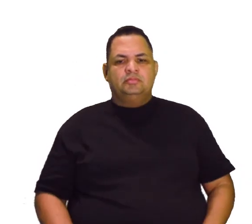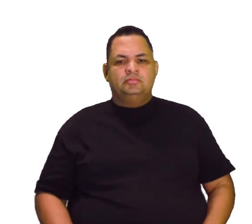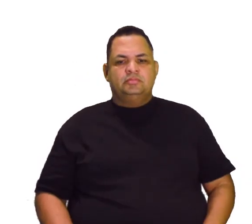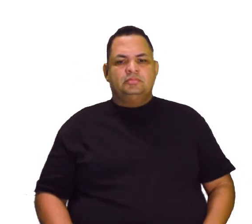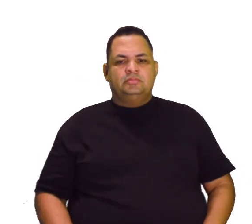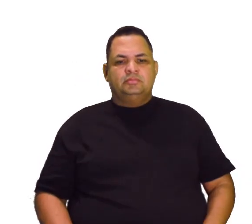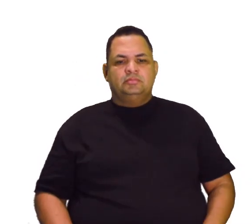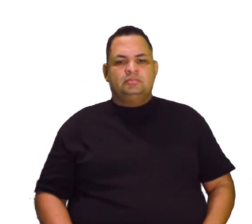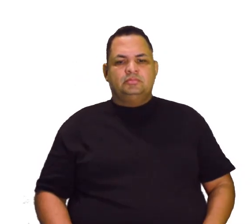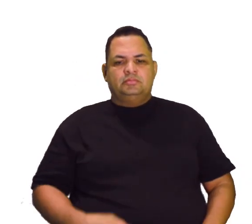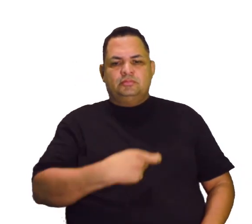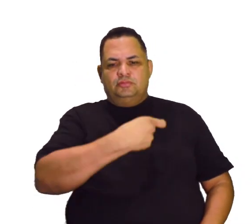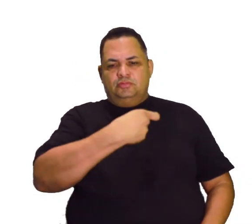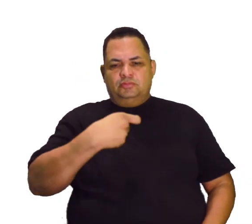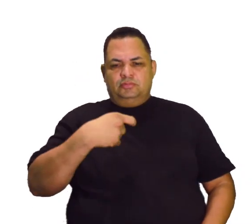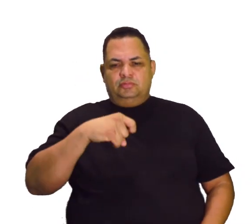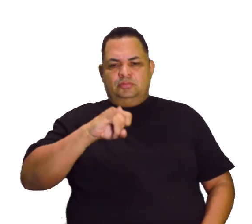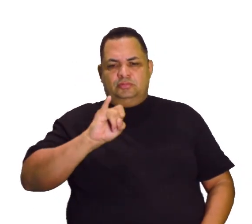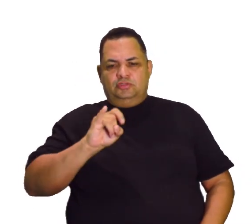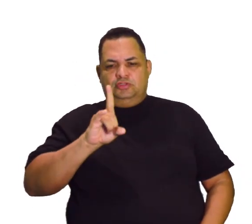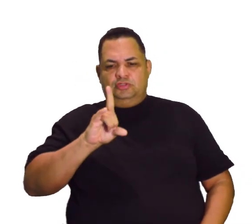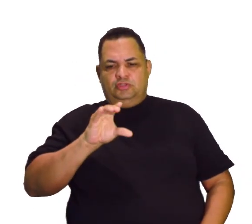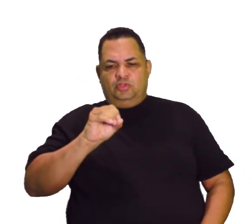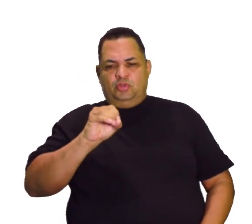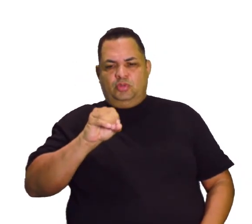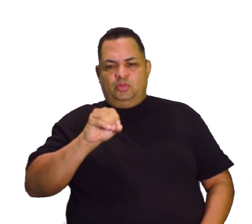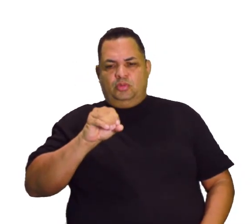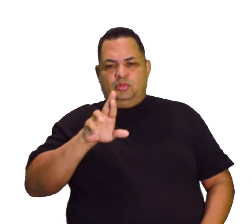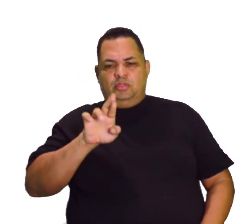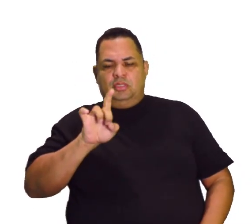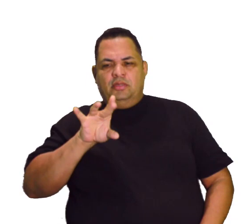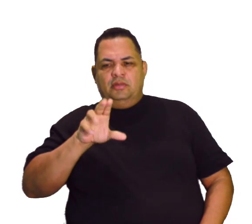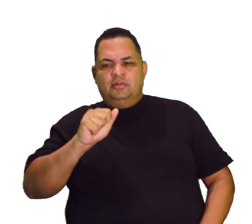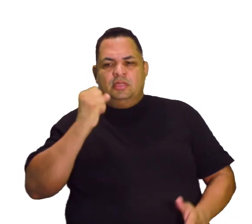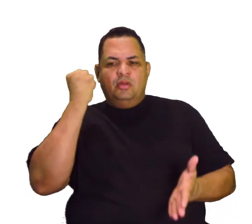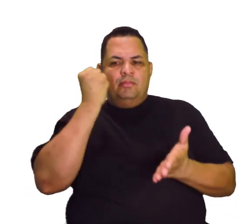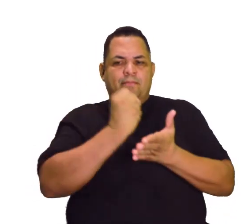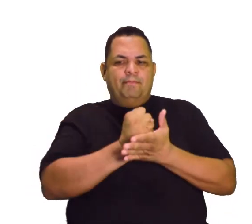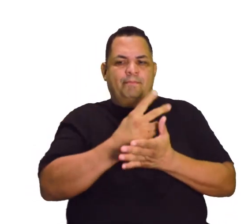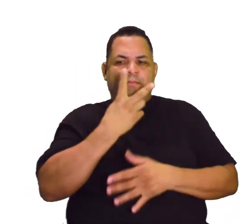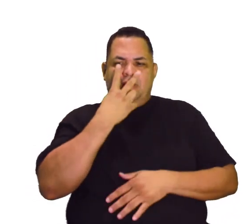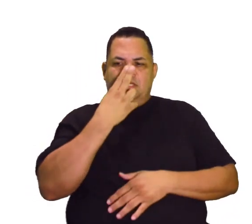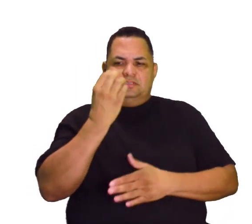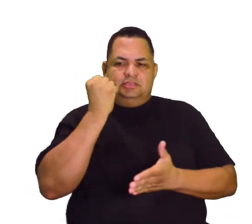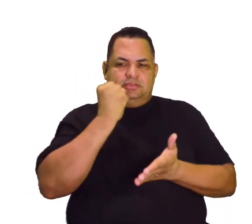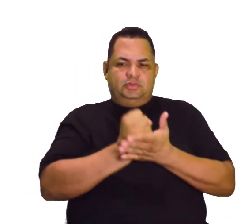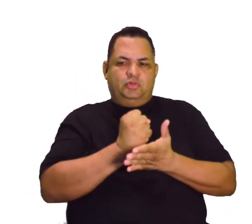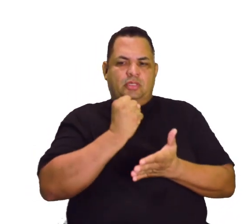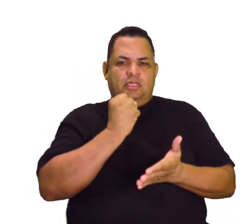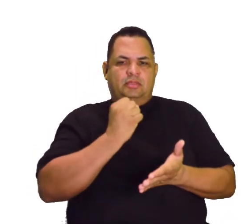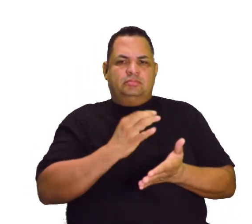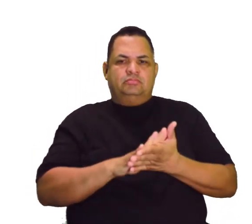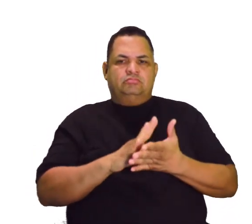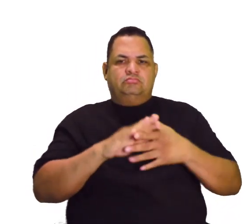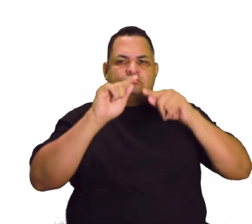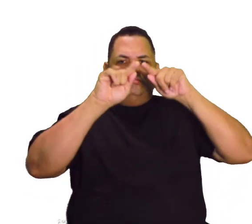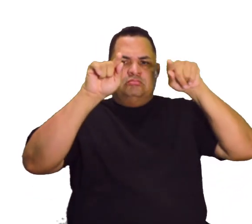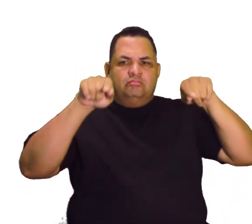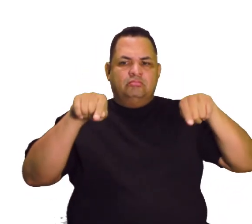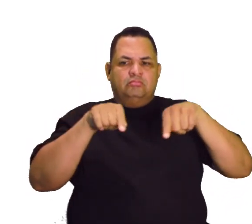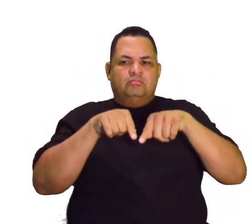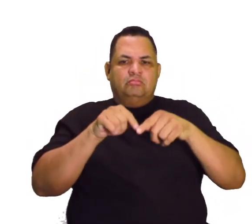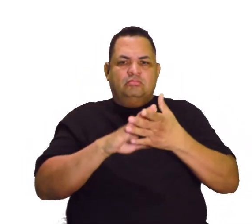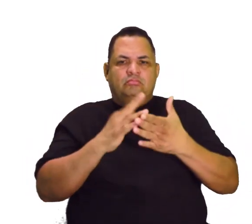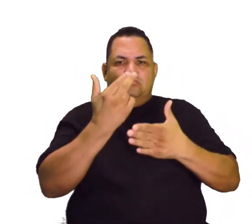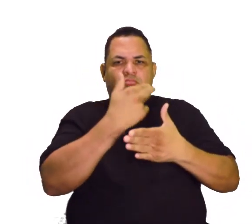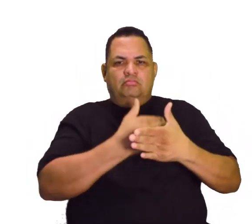xilogravura, que é essa forma de, como se fosse um carimbo, né, feito por meio de moldes,